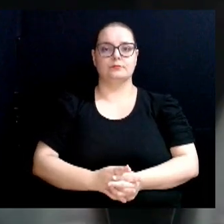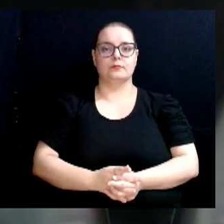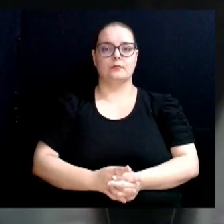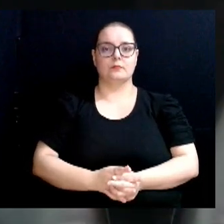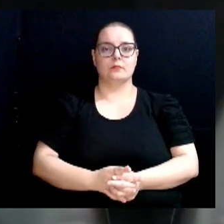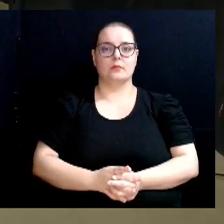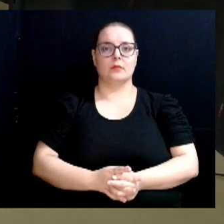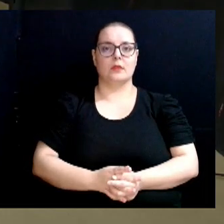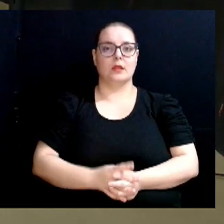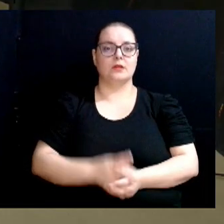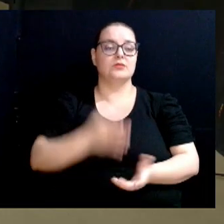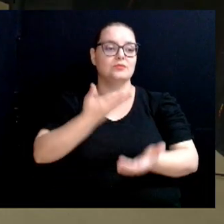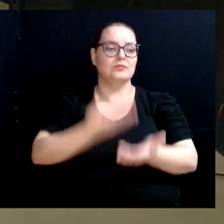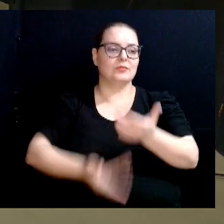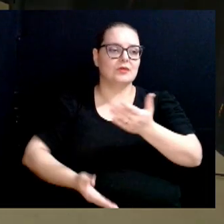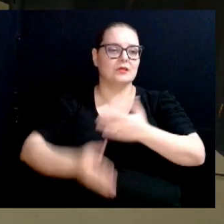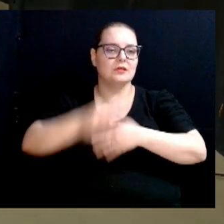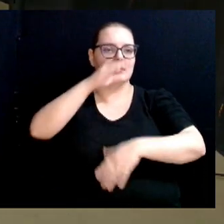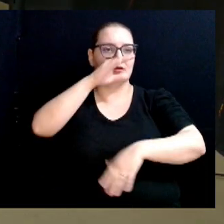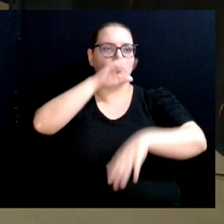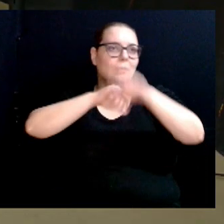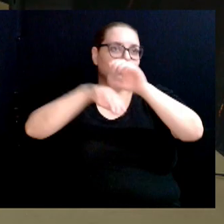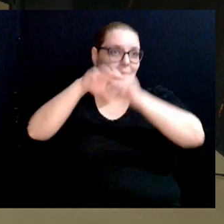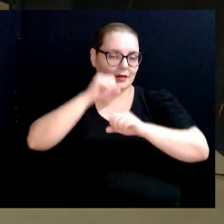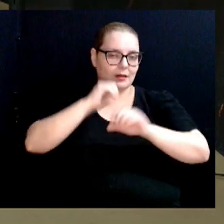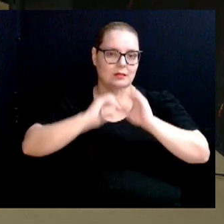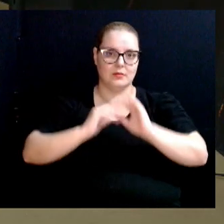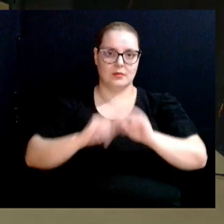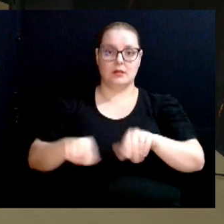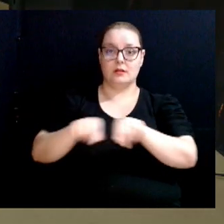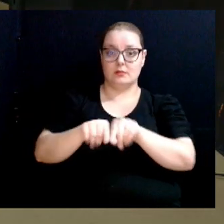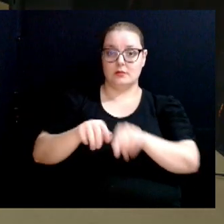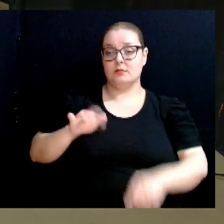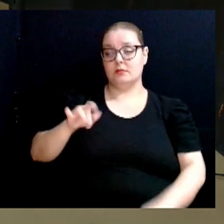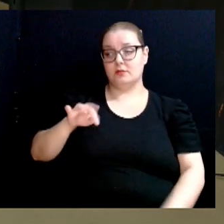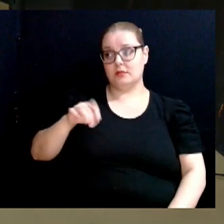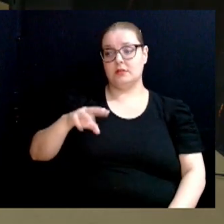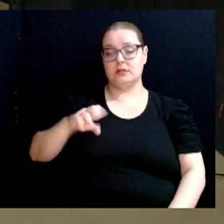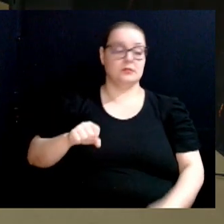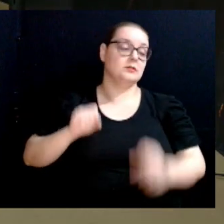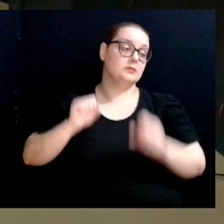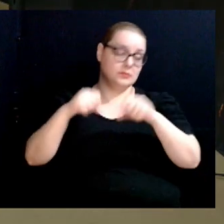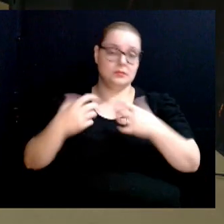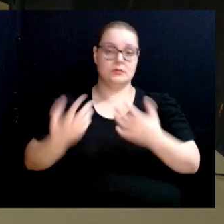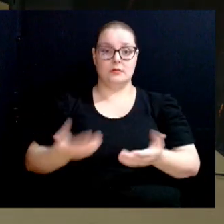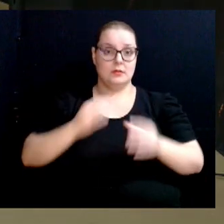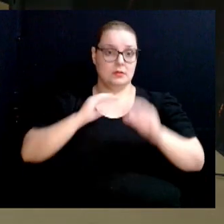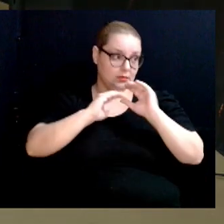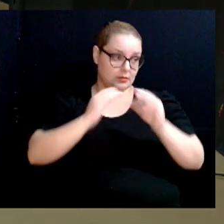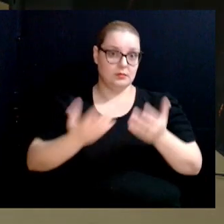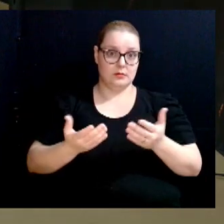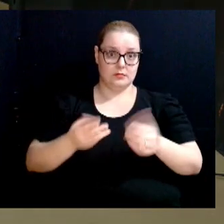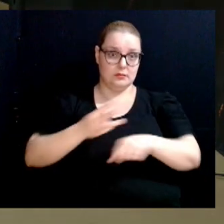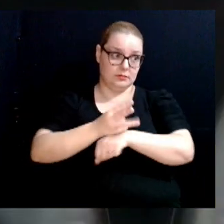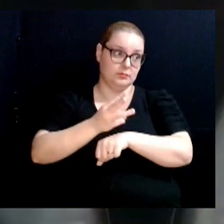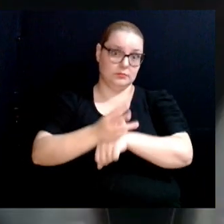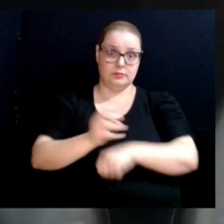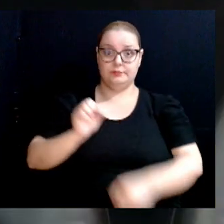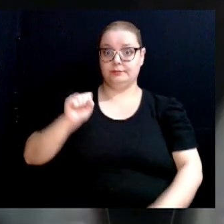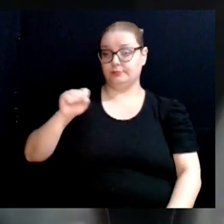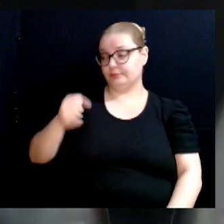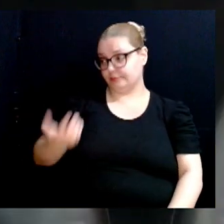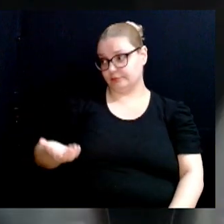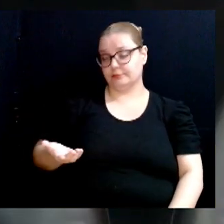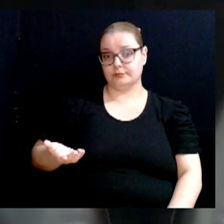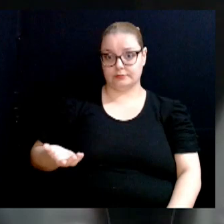comunicar. E comunicar sobre as fantasias também, né? Sim. Não, e a gente está se comunicando, inclusive, agora por WhatsApp, né? Às vezes o marido está